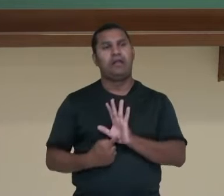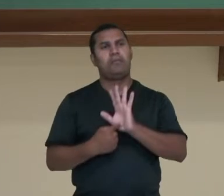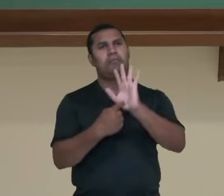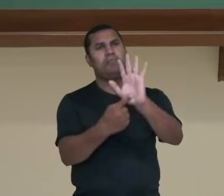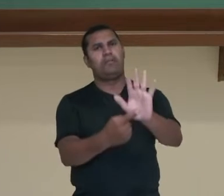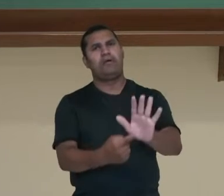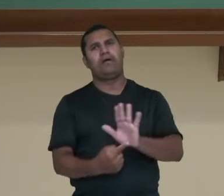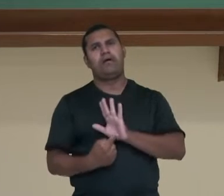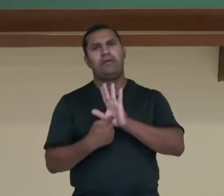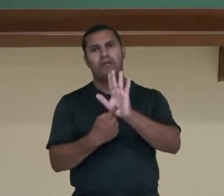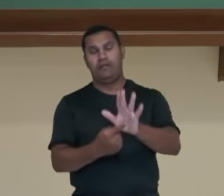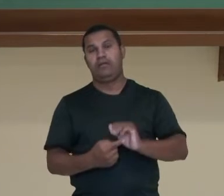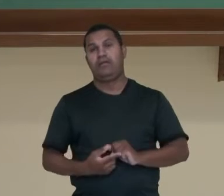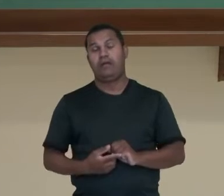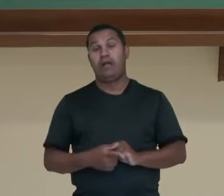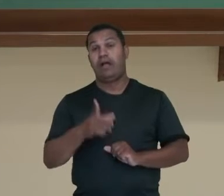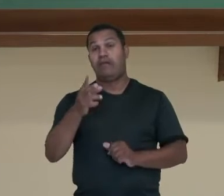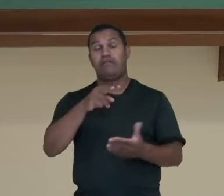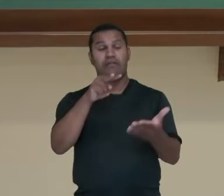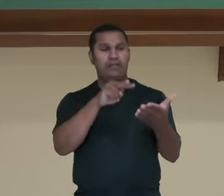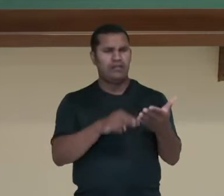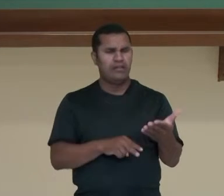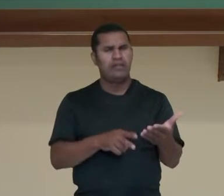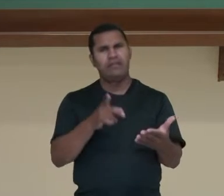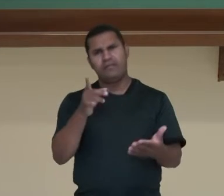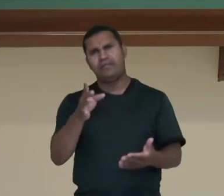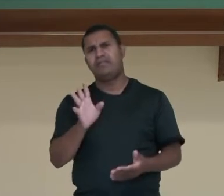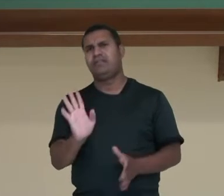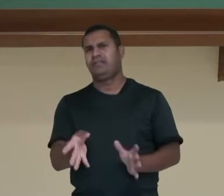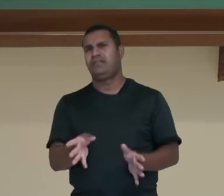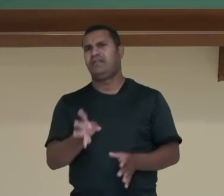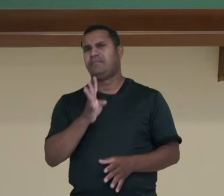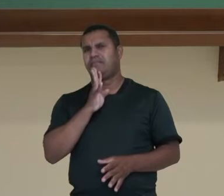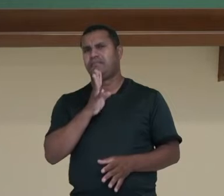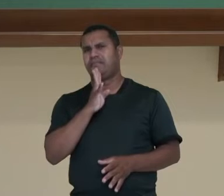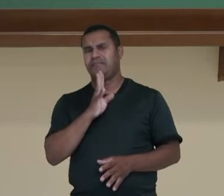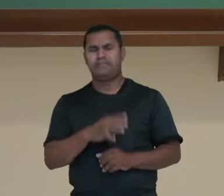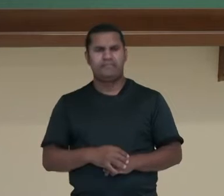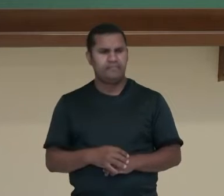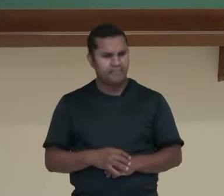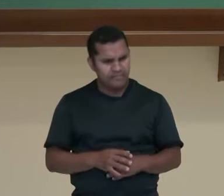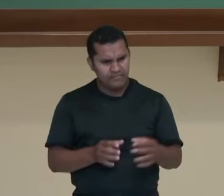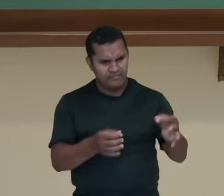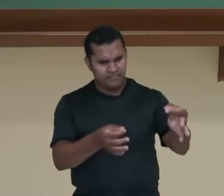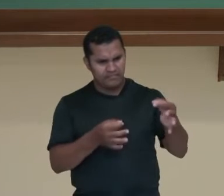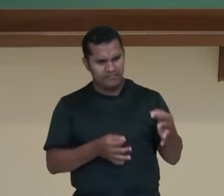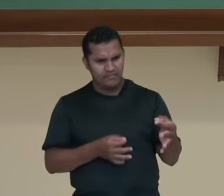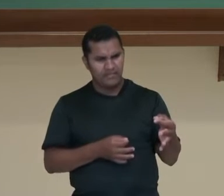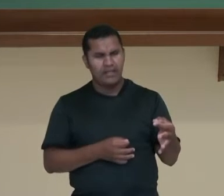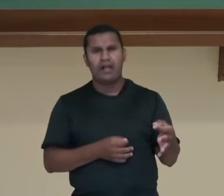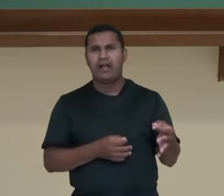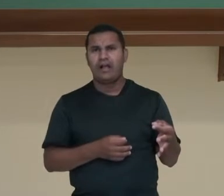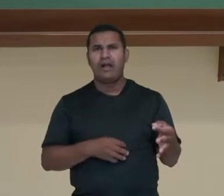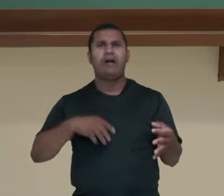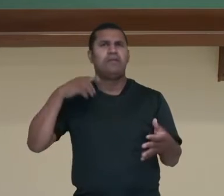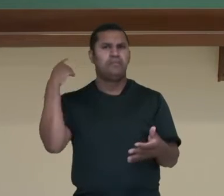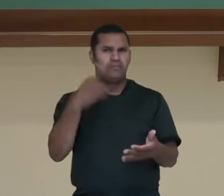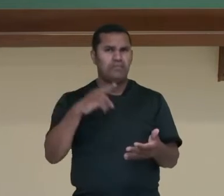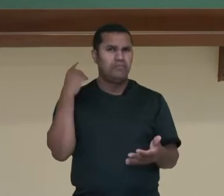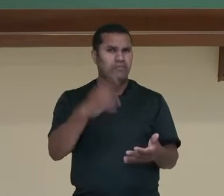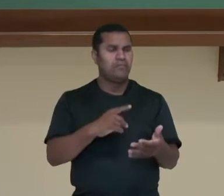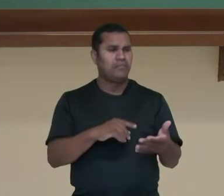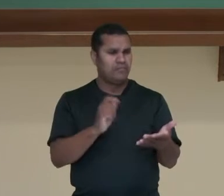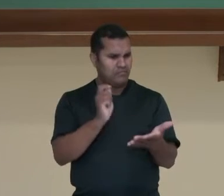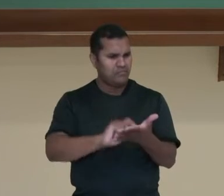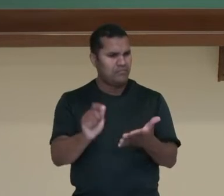respeito de alguma coisa. E você sabe mais ou menos do assunto e você vai lá e fala um monte. Você escuta 2, 3 falando mal, você pega aquilo lá que